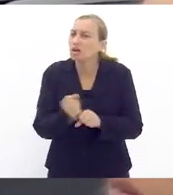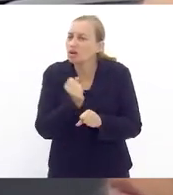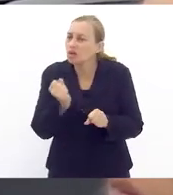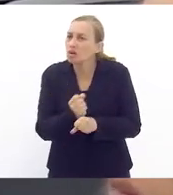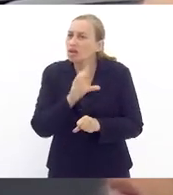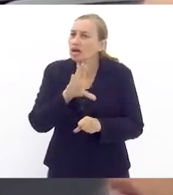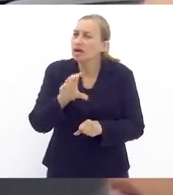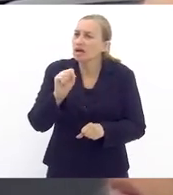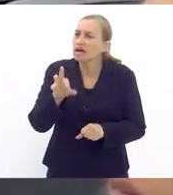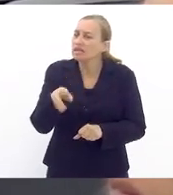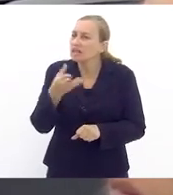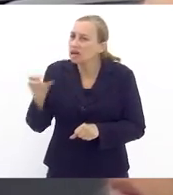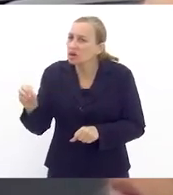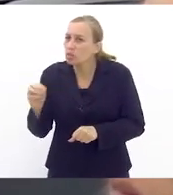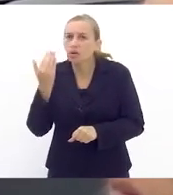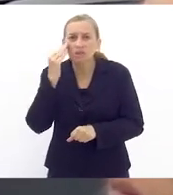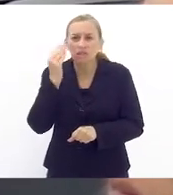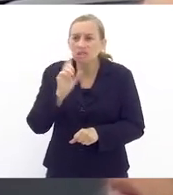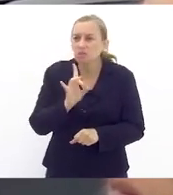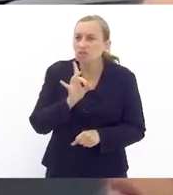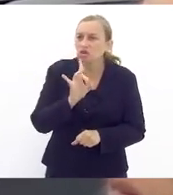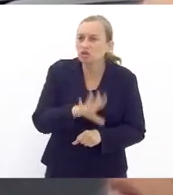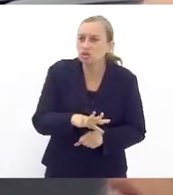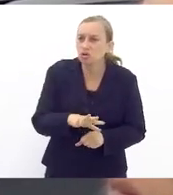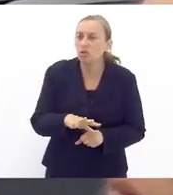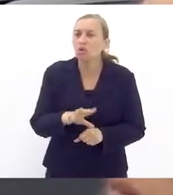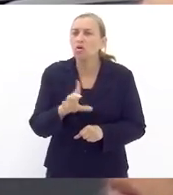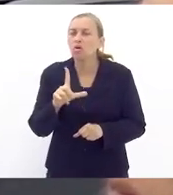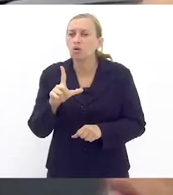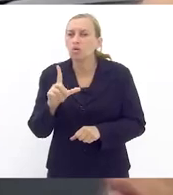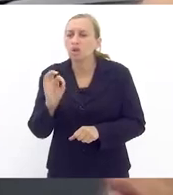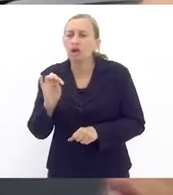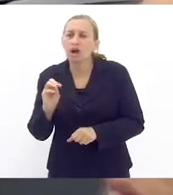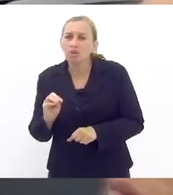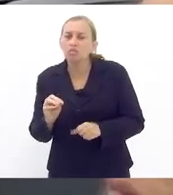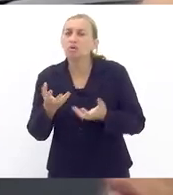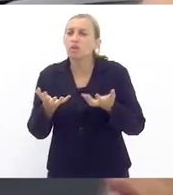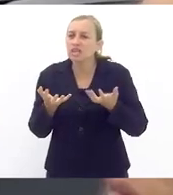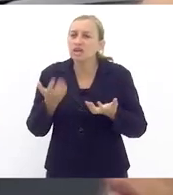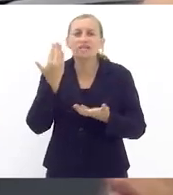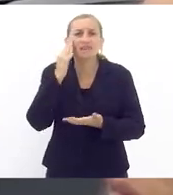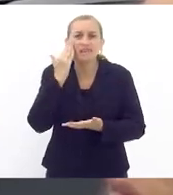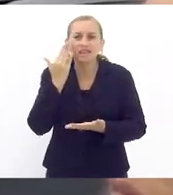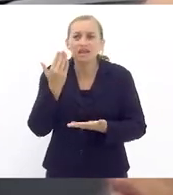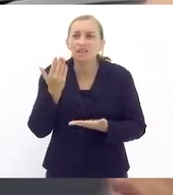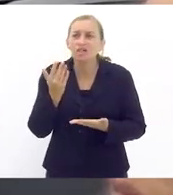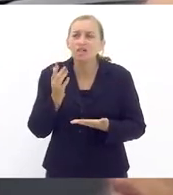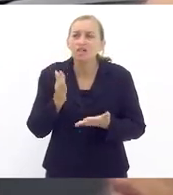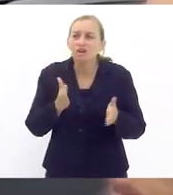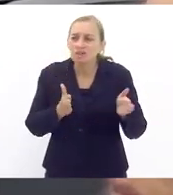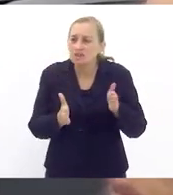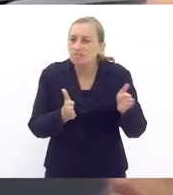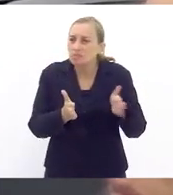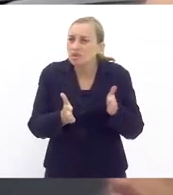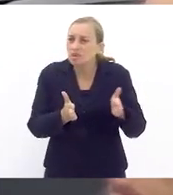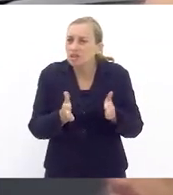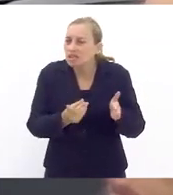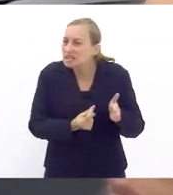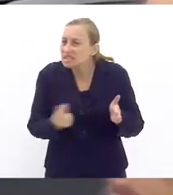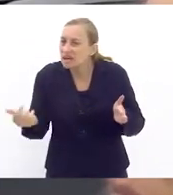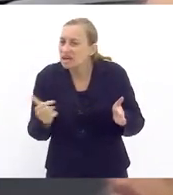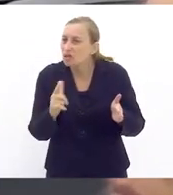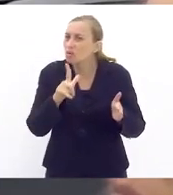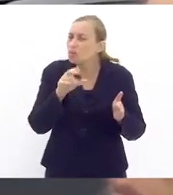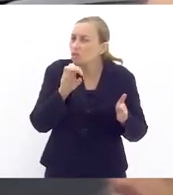obra do Casarão eu entendo que não é somente esse laudo E aí eu queria entender esse intervalo saiu lá